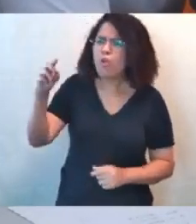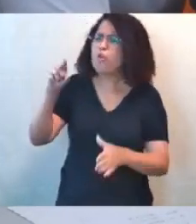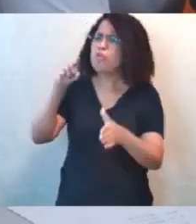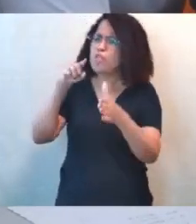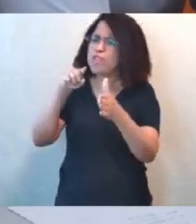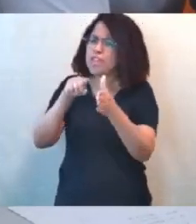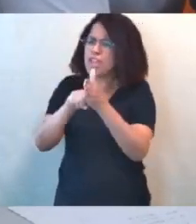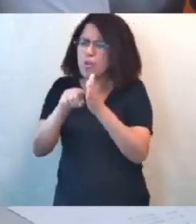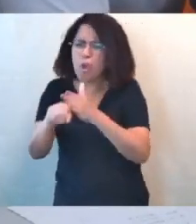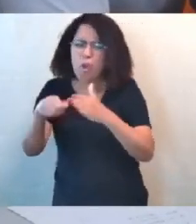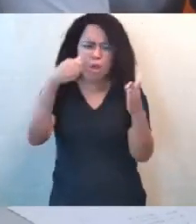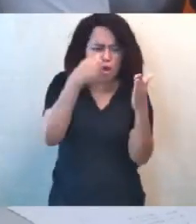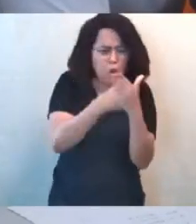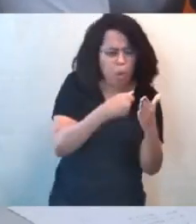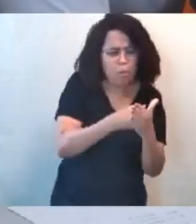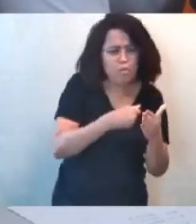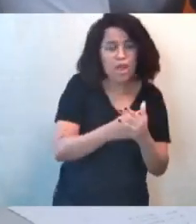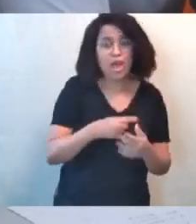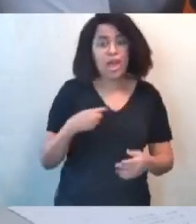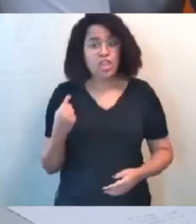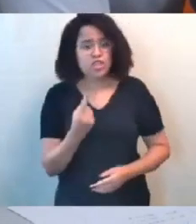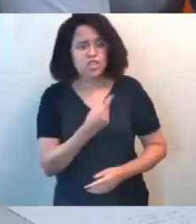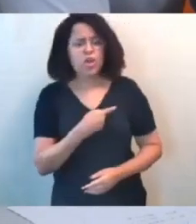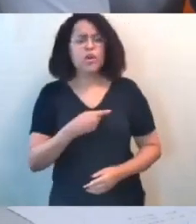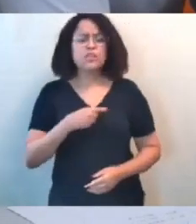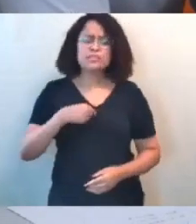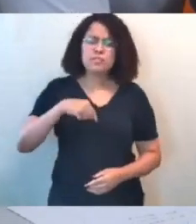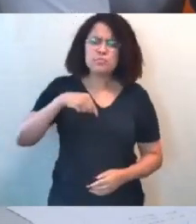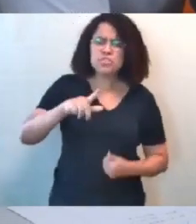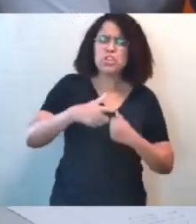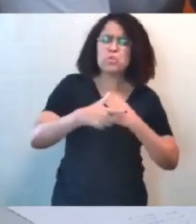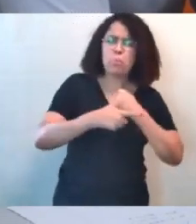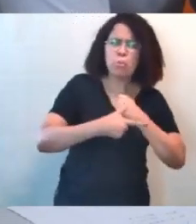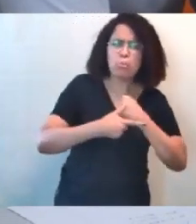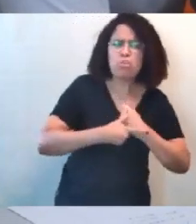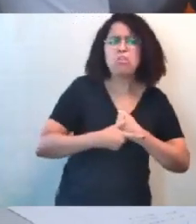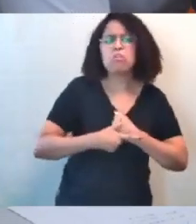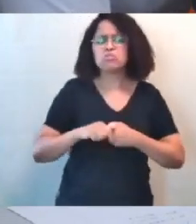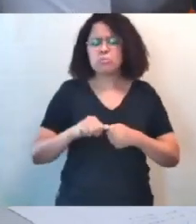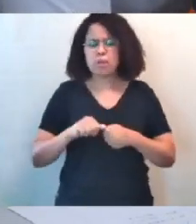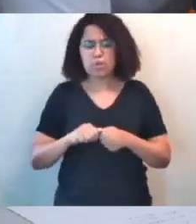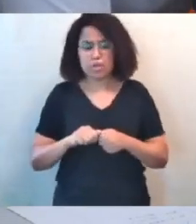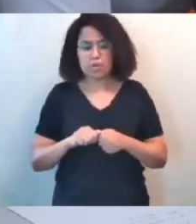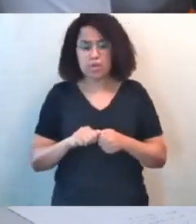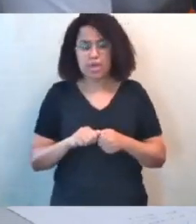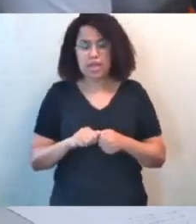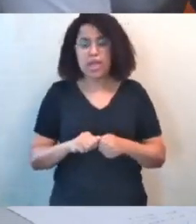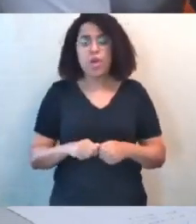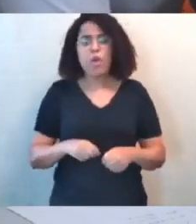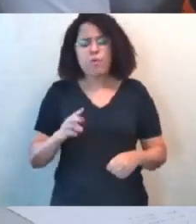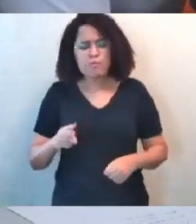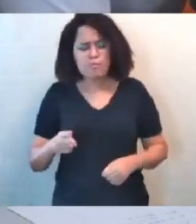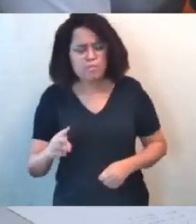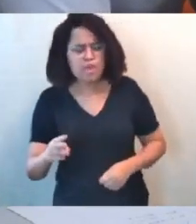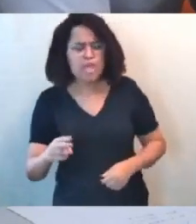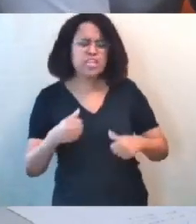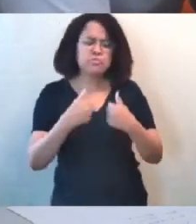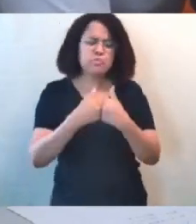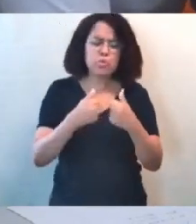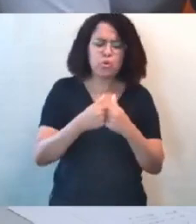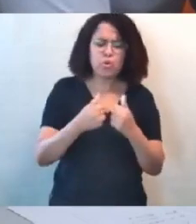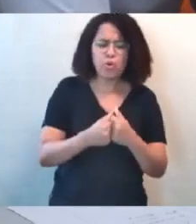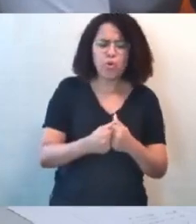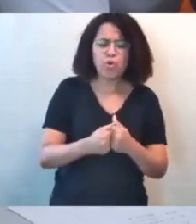está fazendo o nosso papel, mas o que a prefeitura tem feito? Porque o mesmo ônibus que nós fiscalizamos saiu nos jornais, todos tiveram